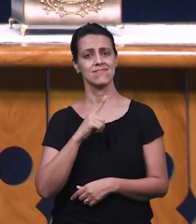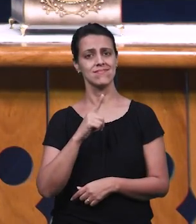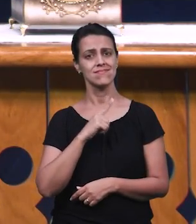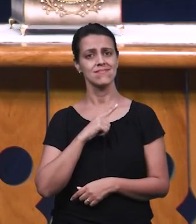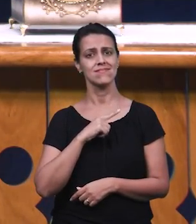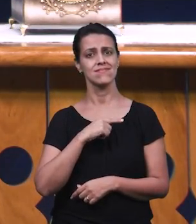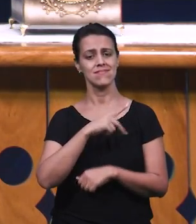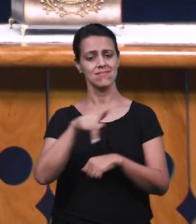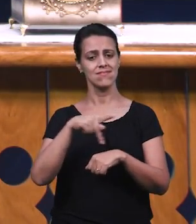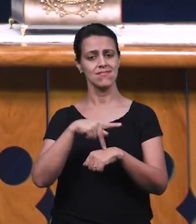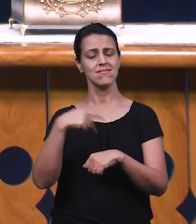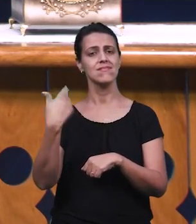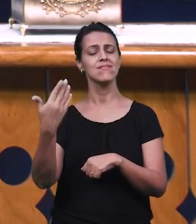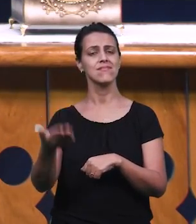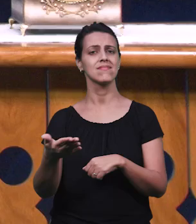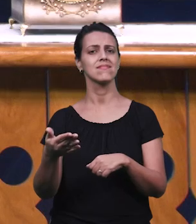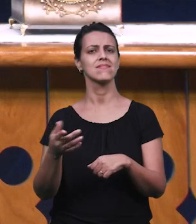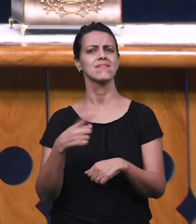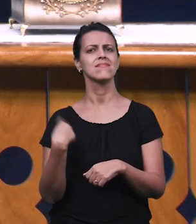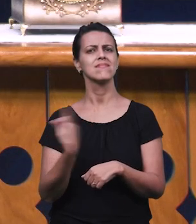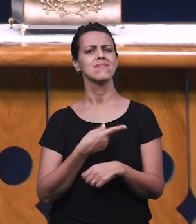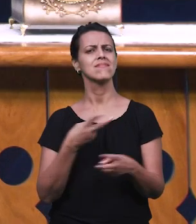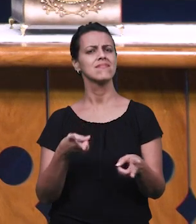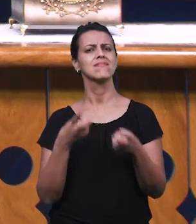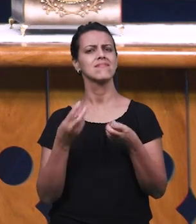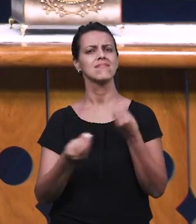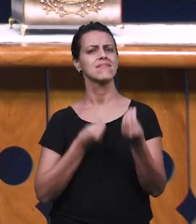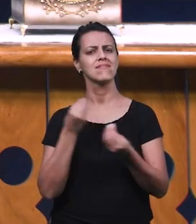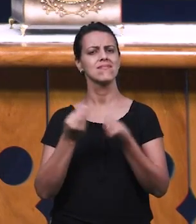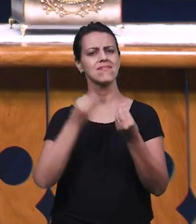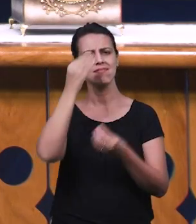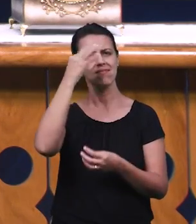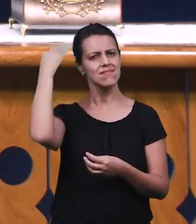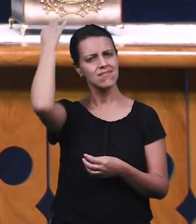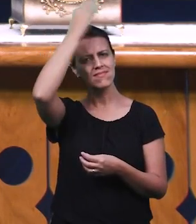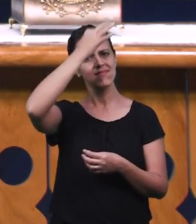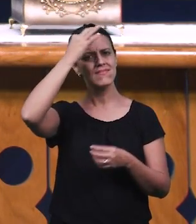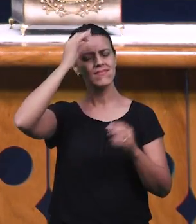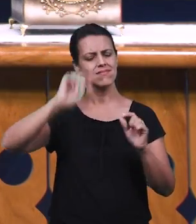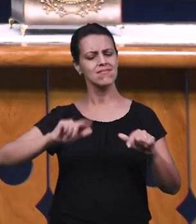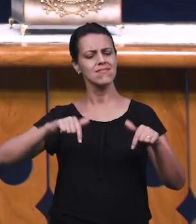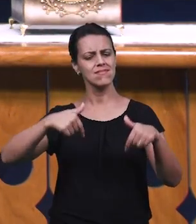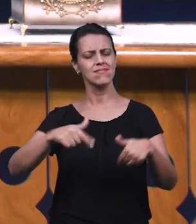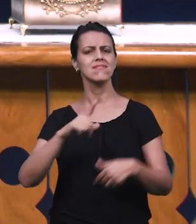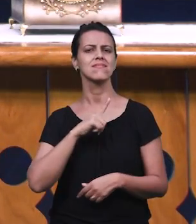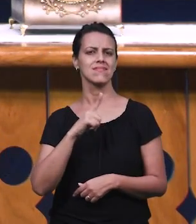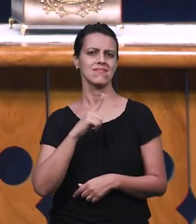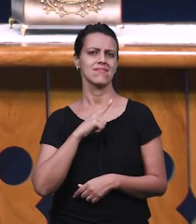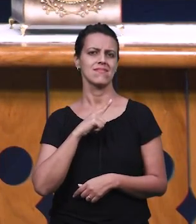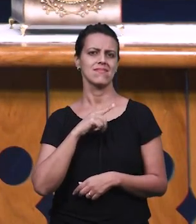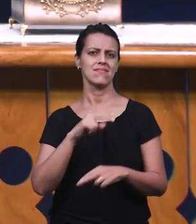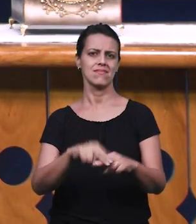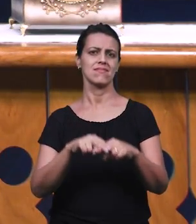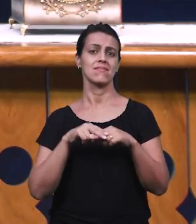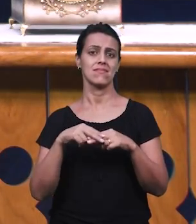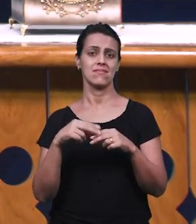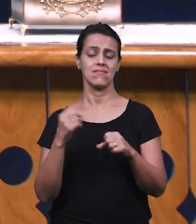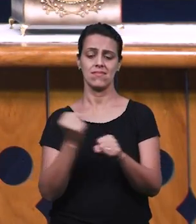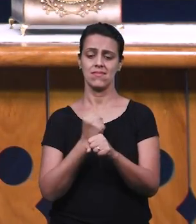operado no exterior. Vemos o Espírito Santo do Senhor agindo em favor da obra